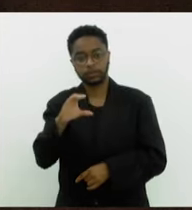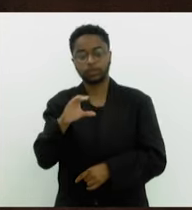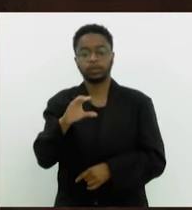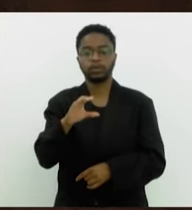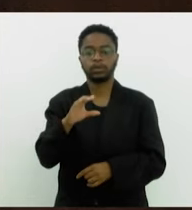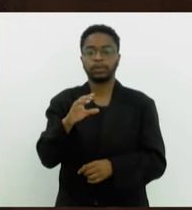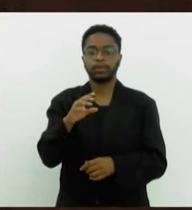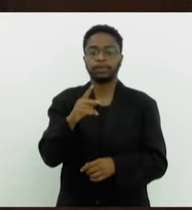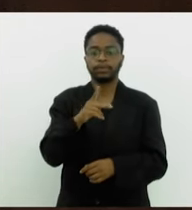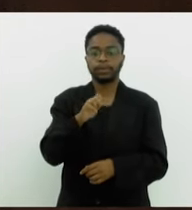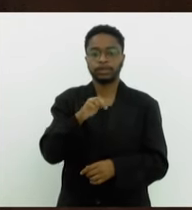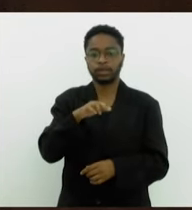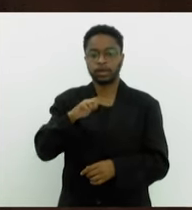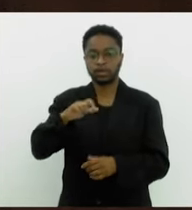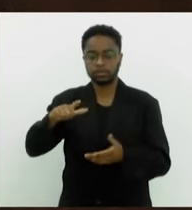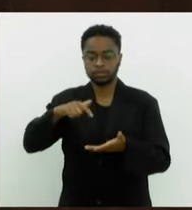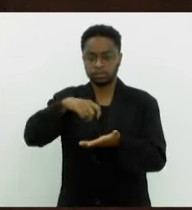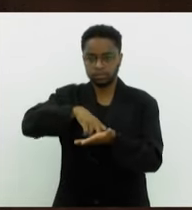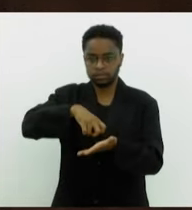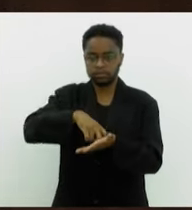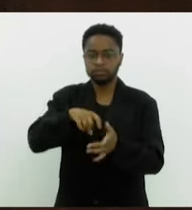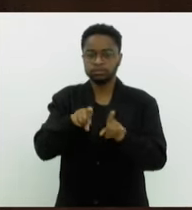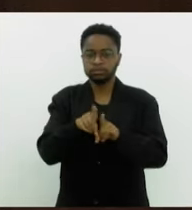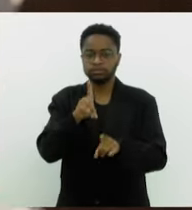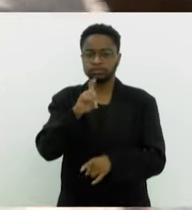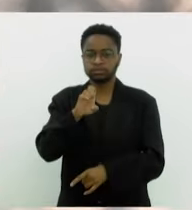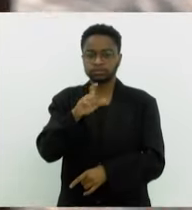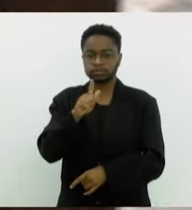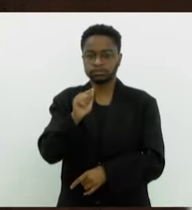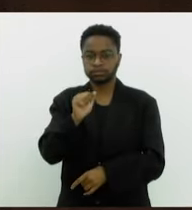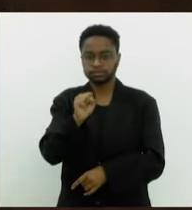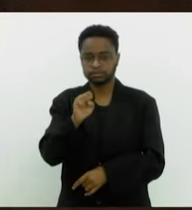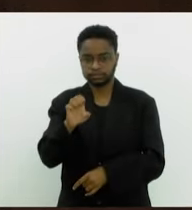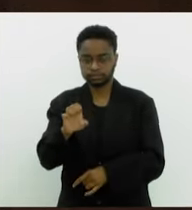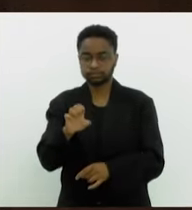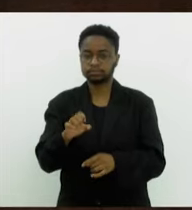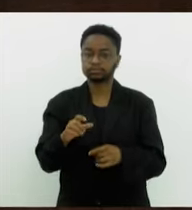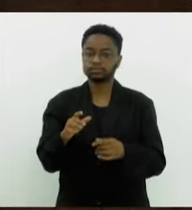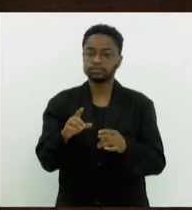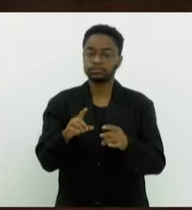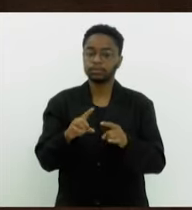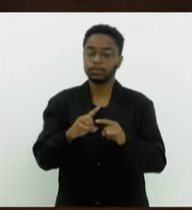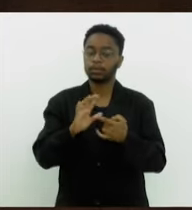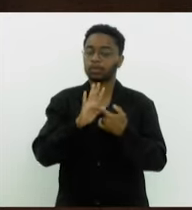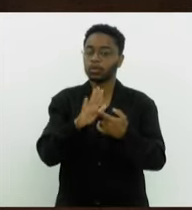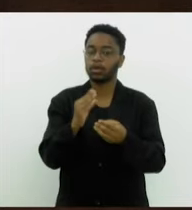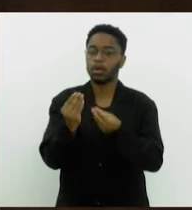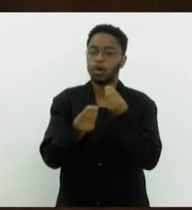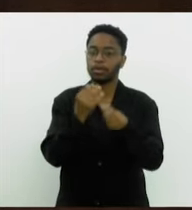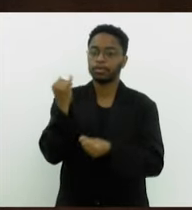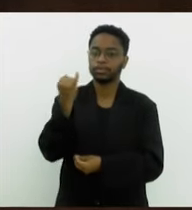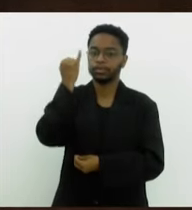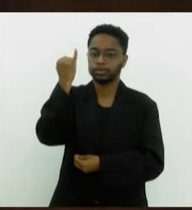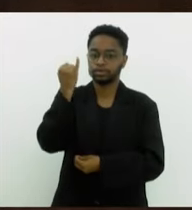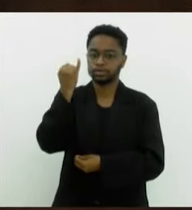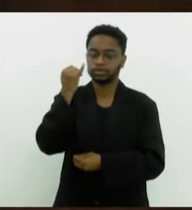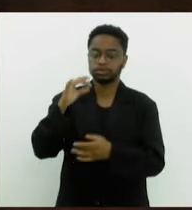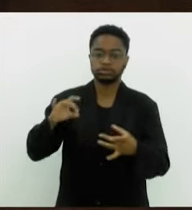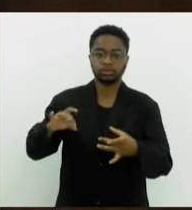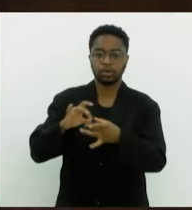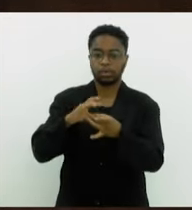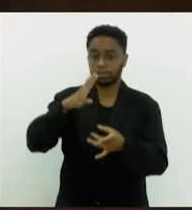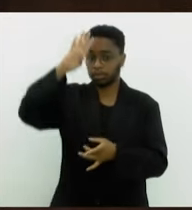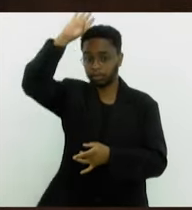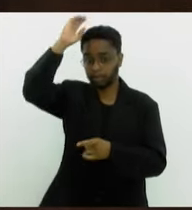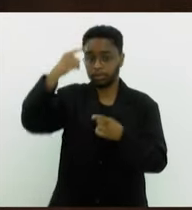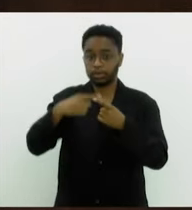Degase. E é de suma importância que seja estendido ao bombeiro o que acontece hoje